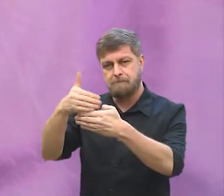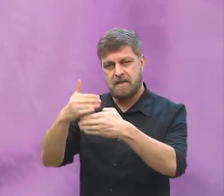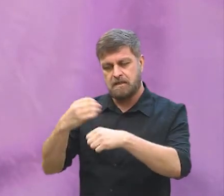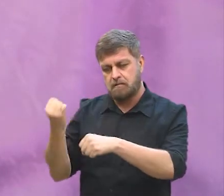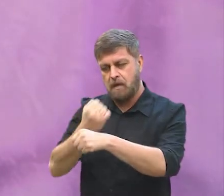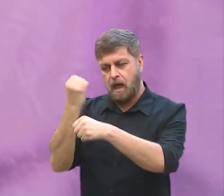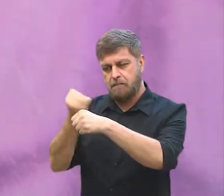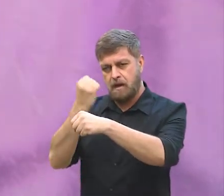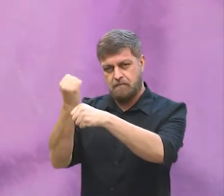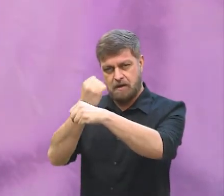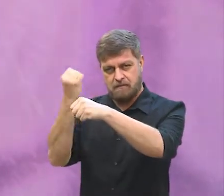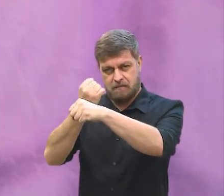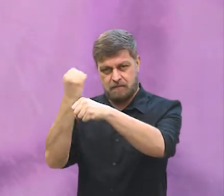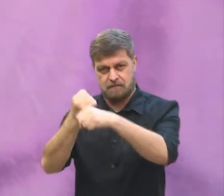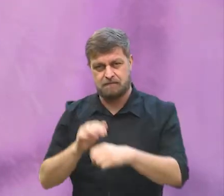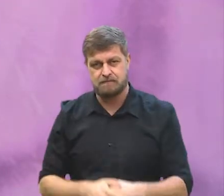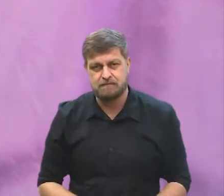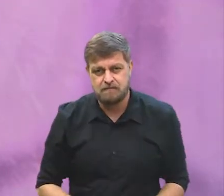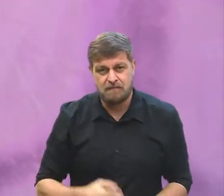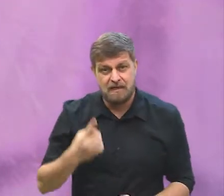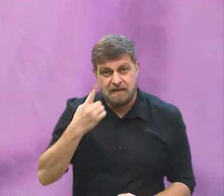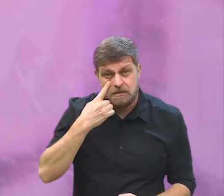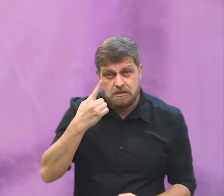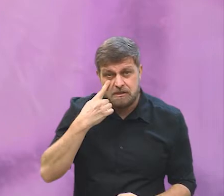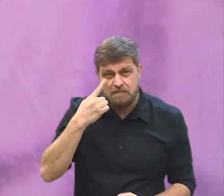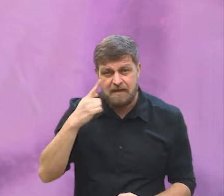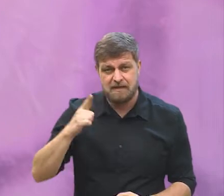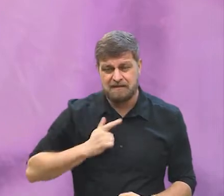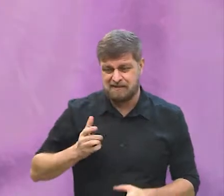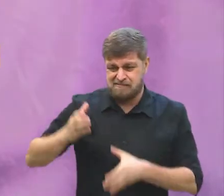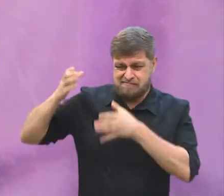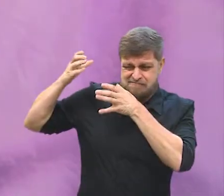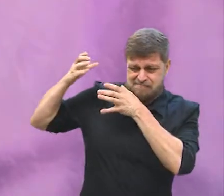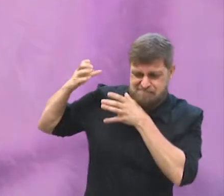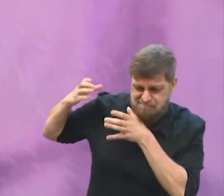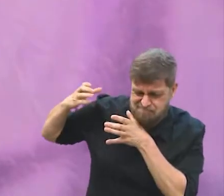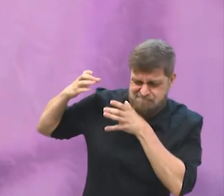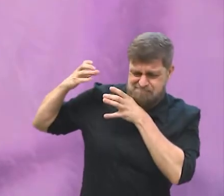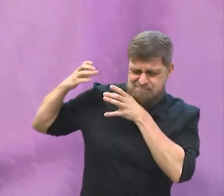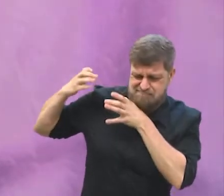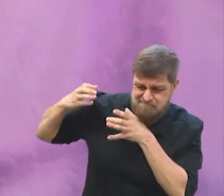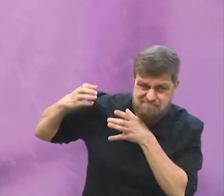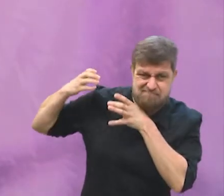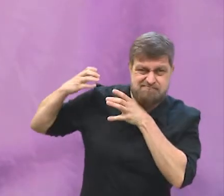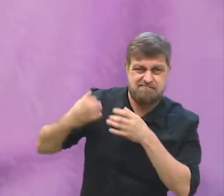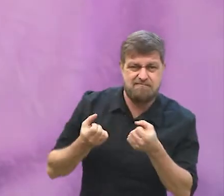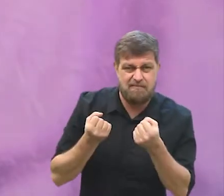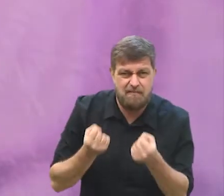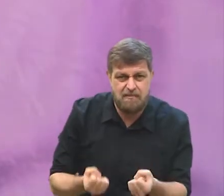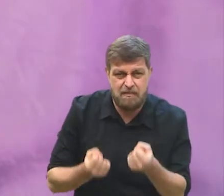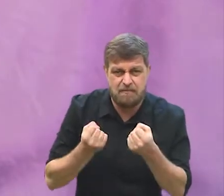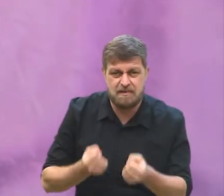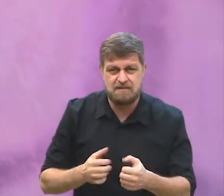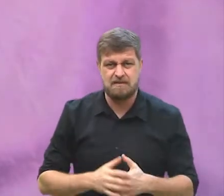aí na construção, a gente vê que muito carregando latas de cimento, né, de